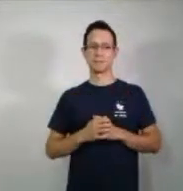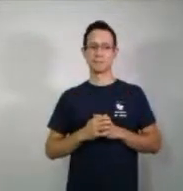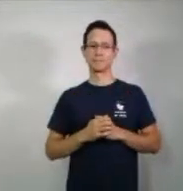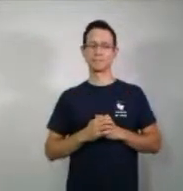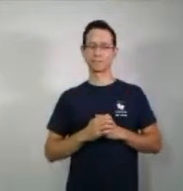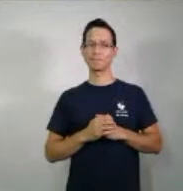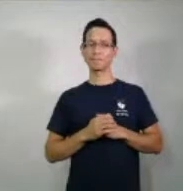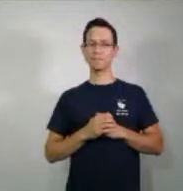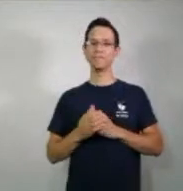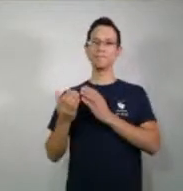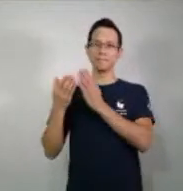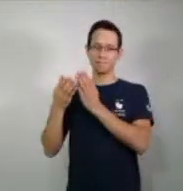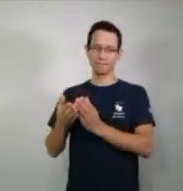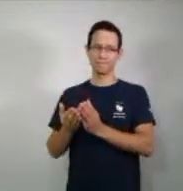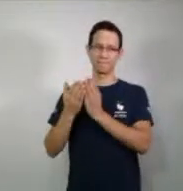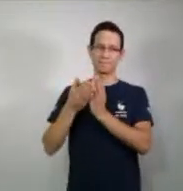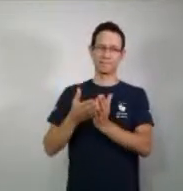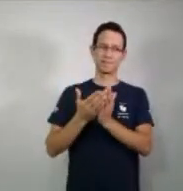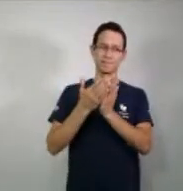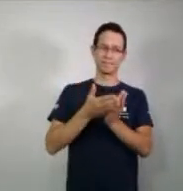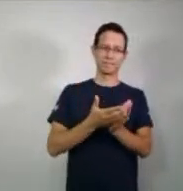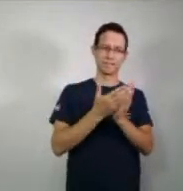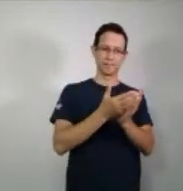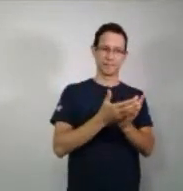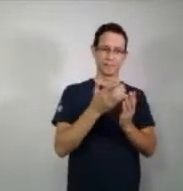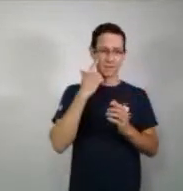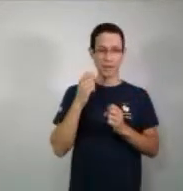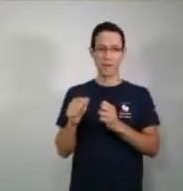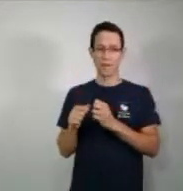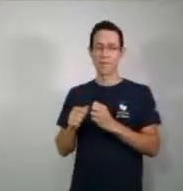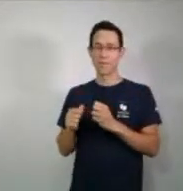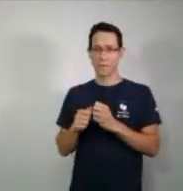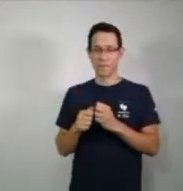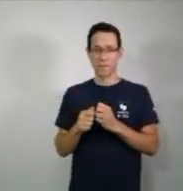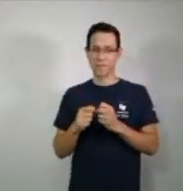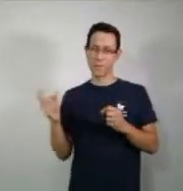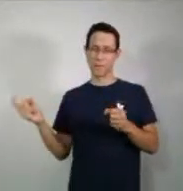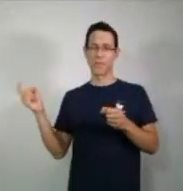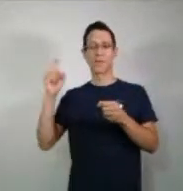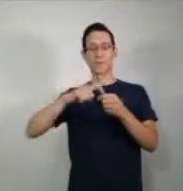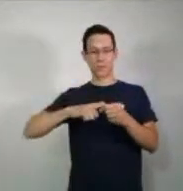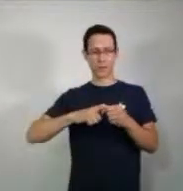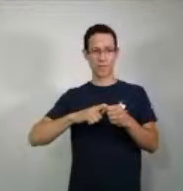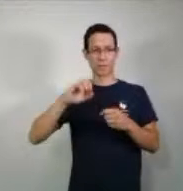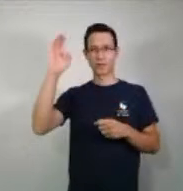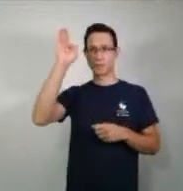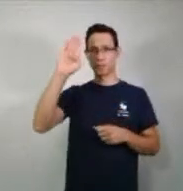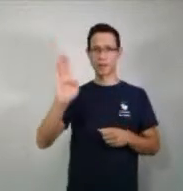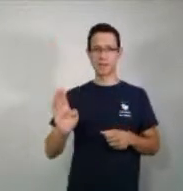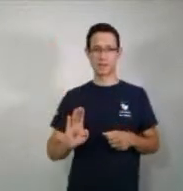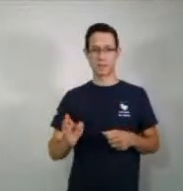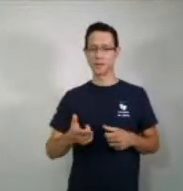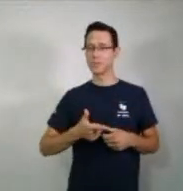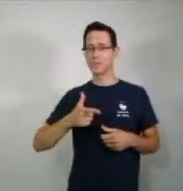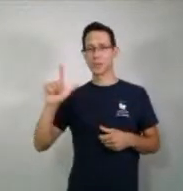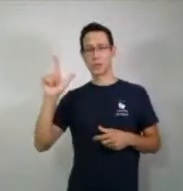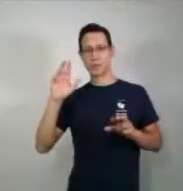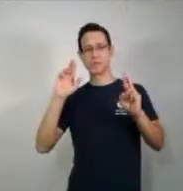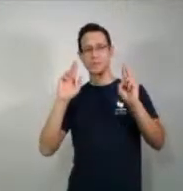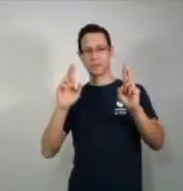de navio, né, em outra classe, obviamente, refazem essa viagem de volta para o Brasil, né, com outra